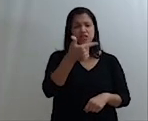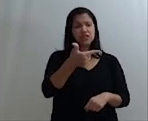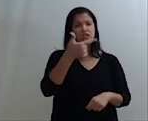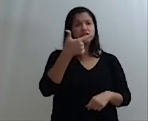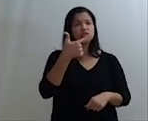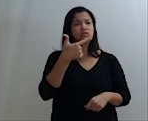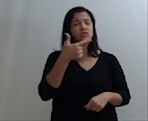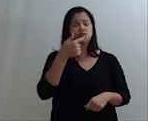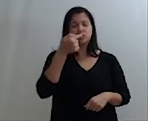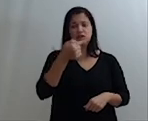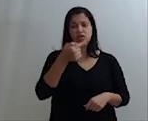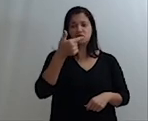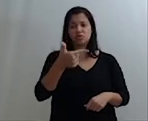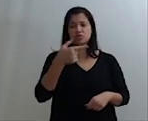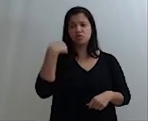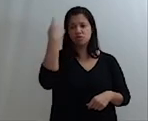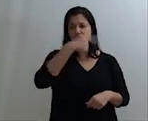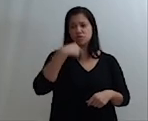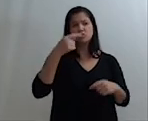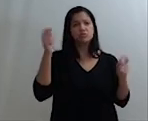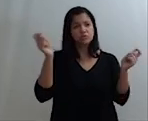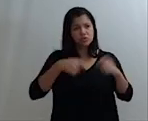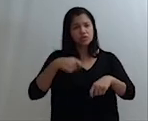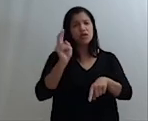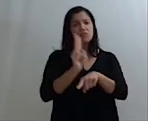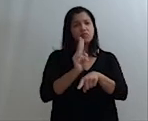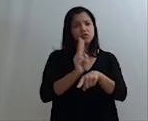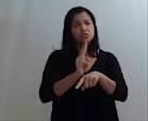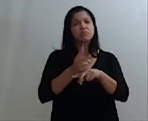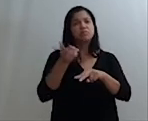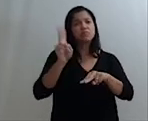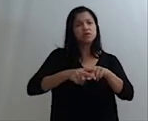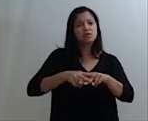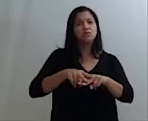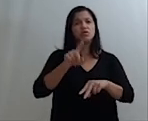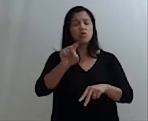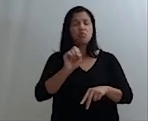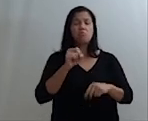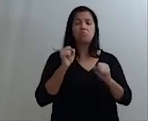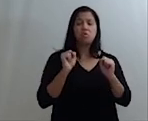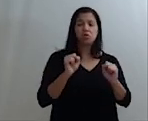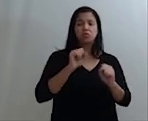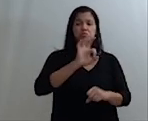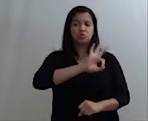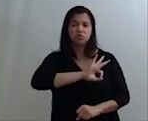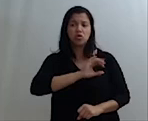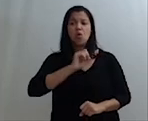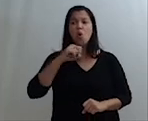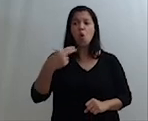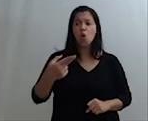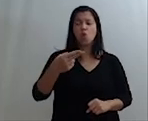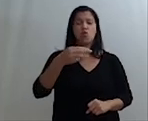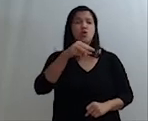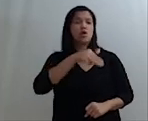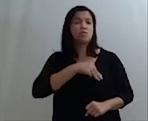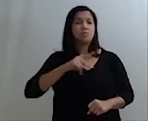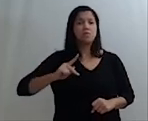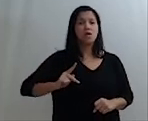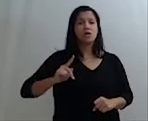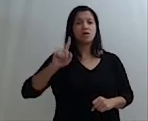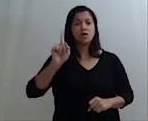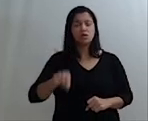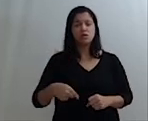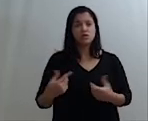poderia haver a representação pela prisão preventiva tanto da autoridade policial quanto do ministério público e eu alerto que a